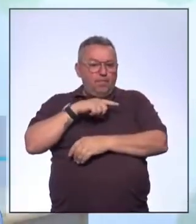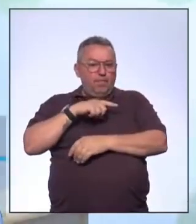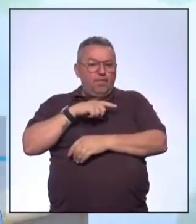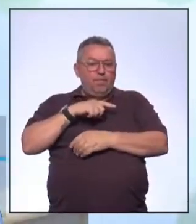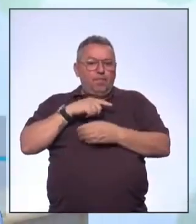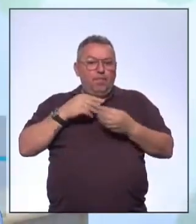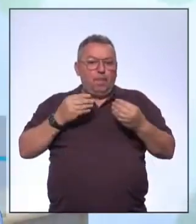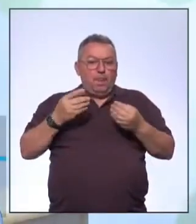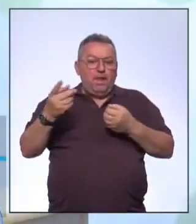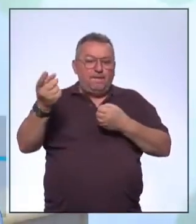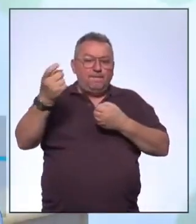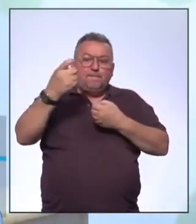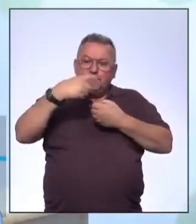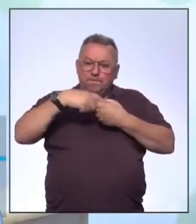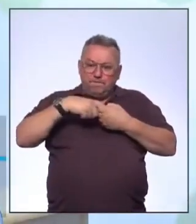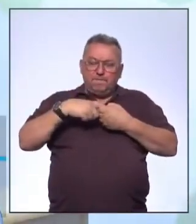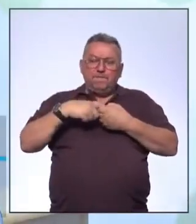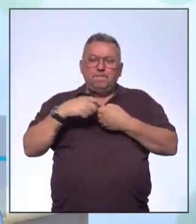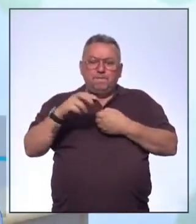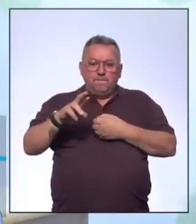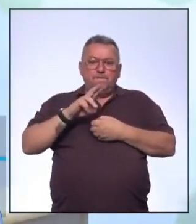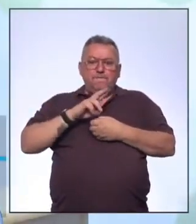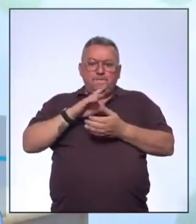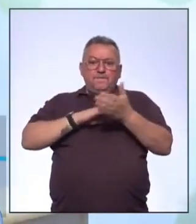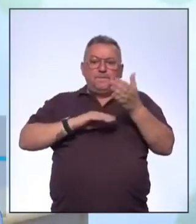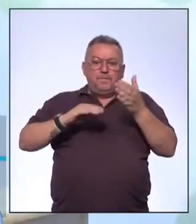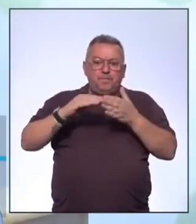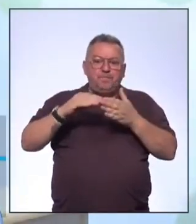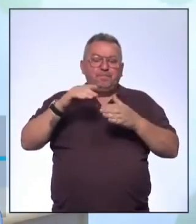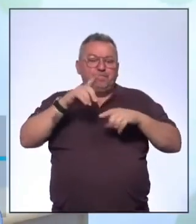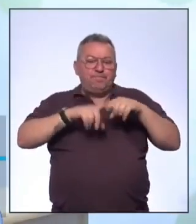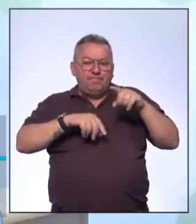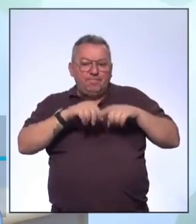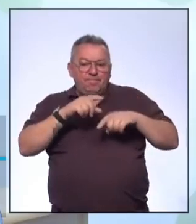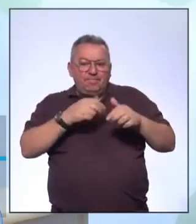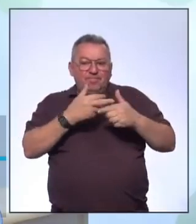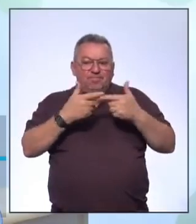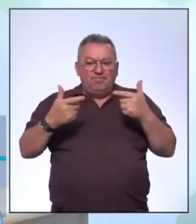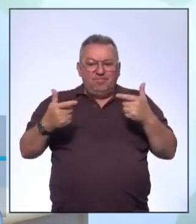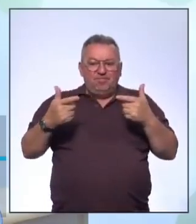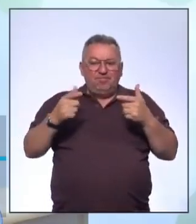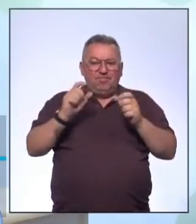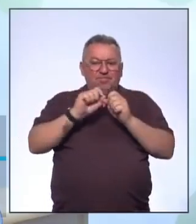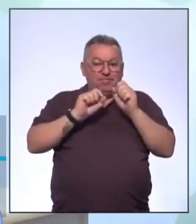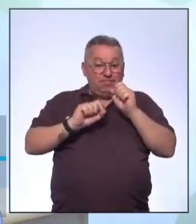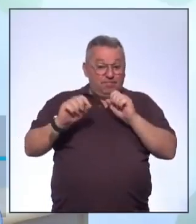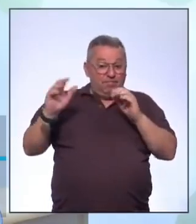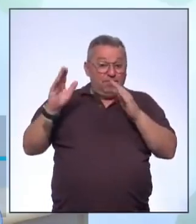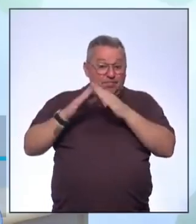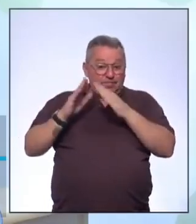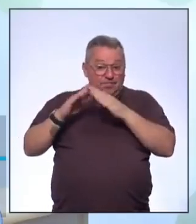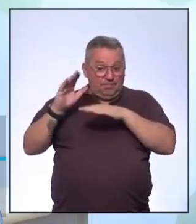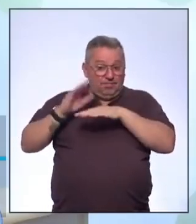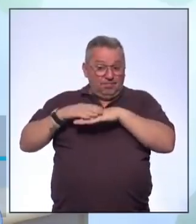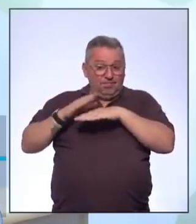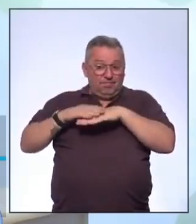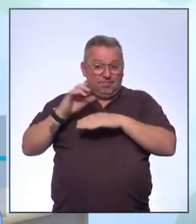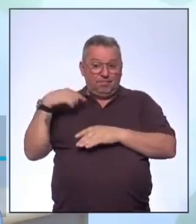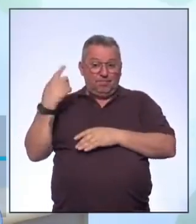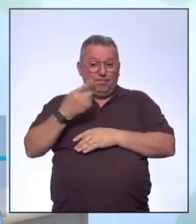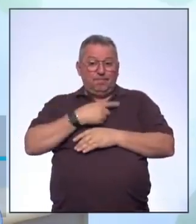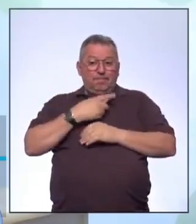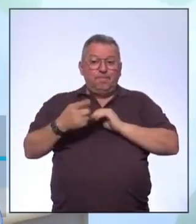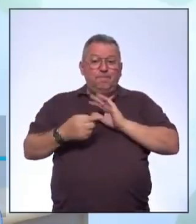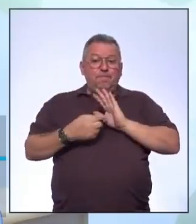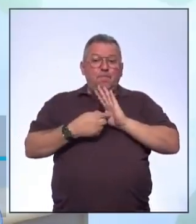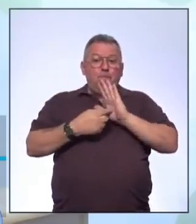nos dando devolutas de todo essas atividades que estão fazendo em casa, e nós estamos